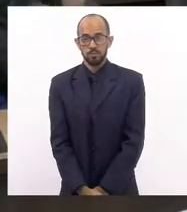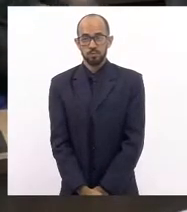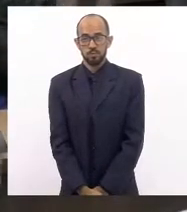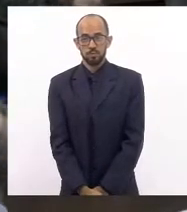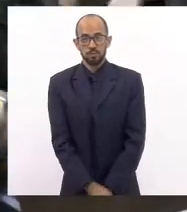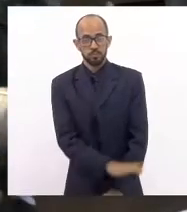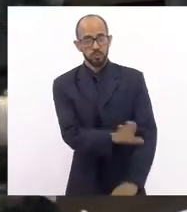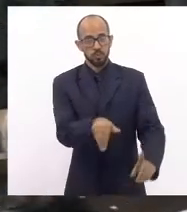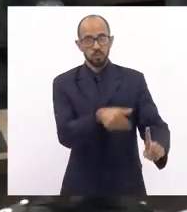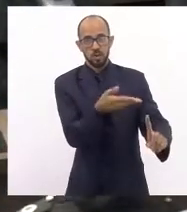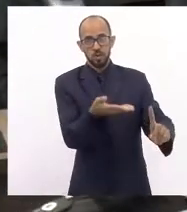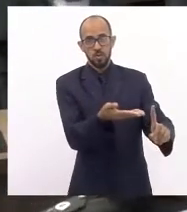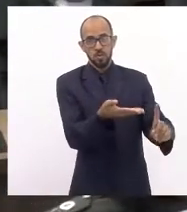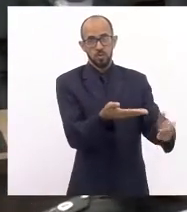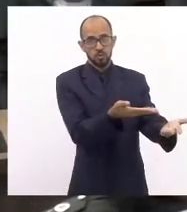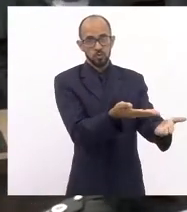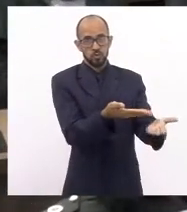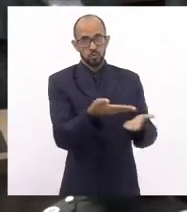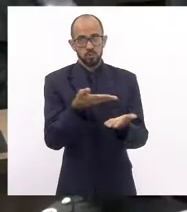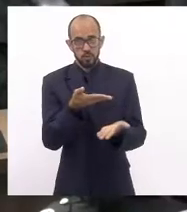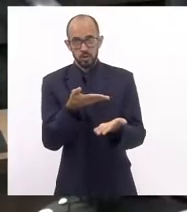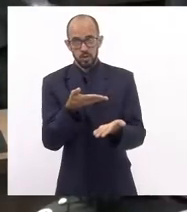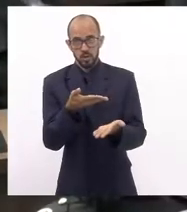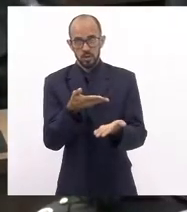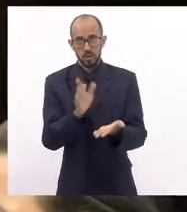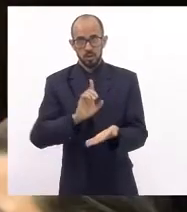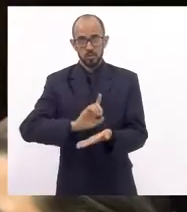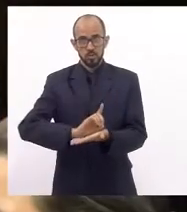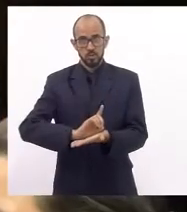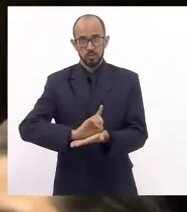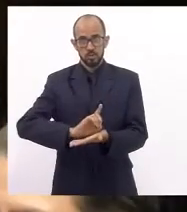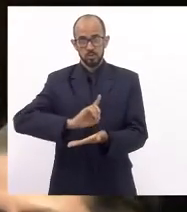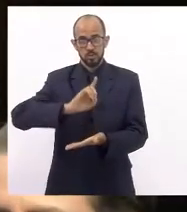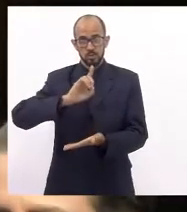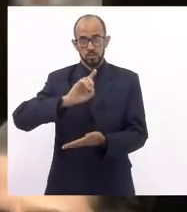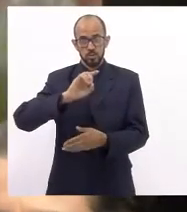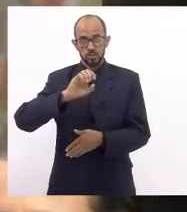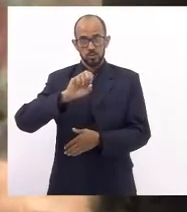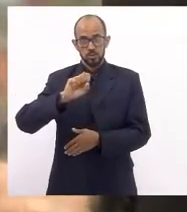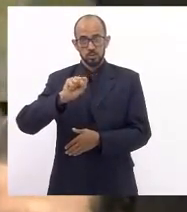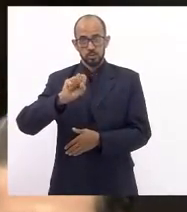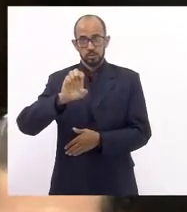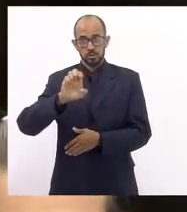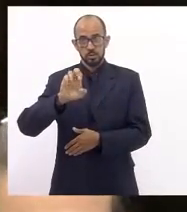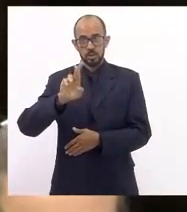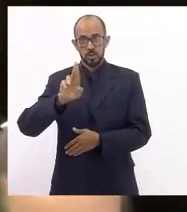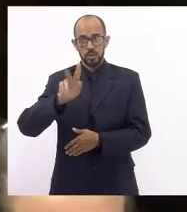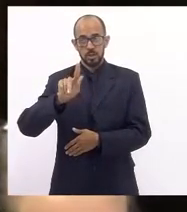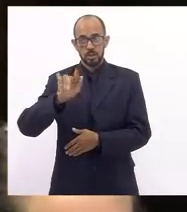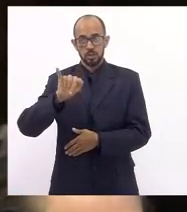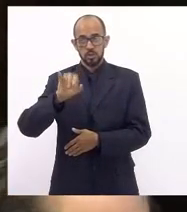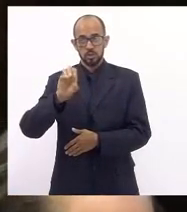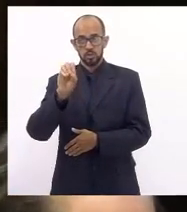Tenho a honra de chamar o excelentíssimo doutor Sérgio Luiz Moncada.